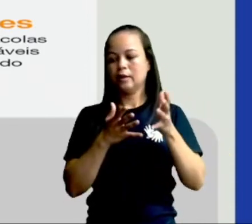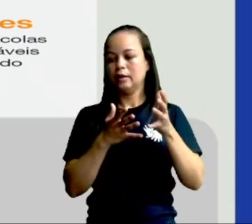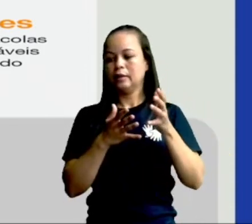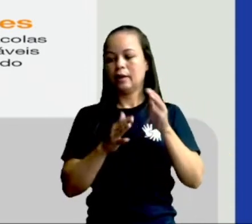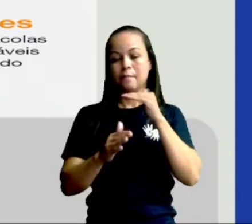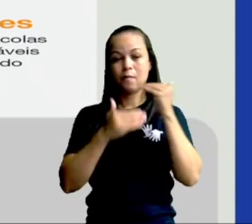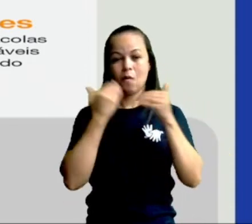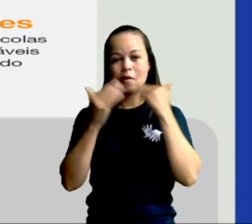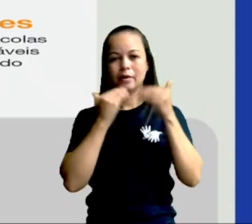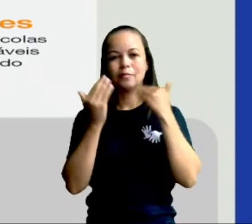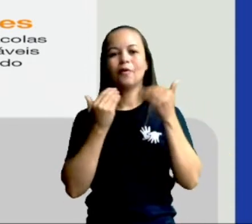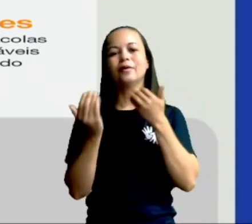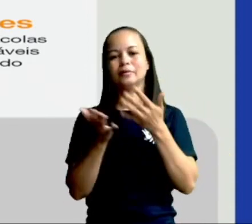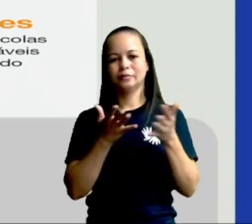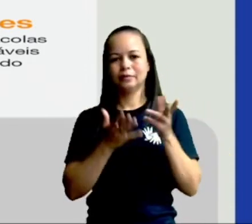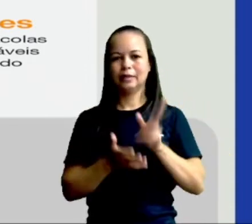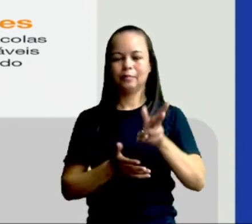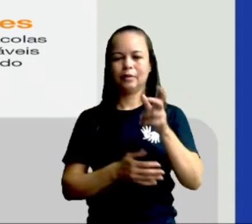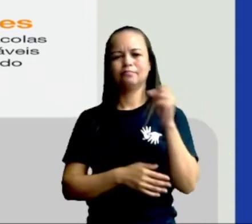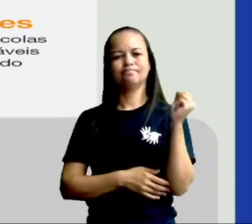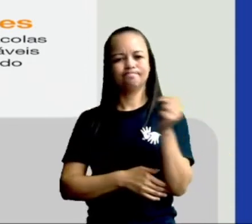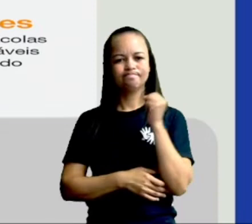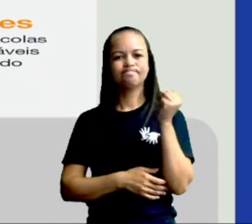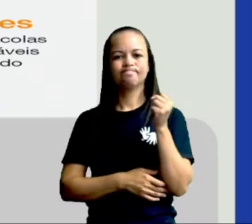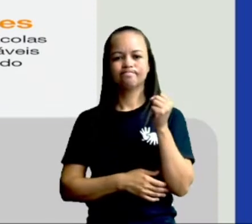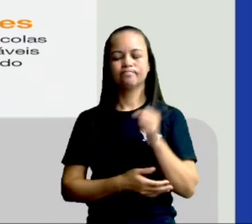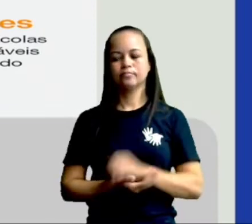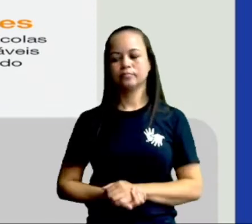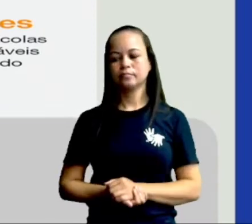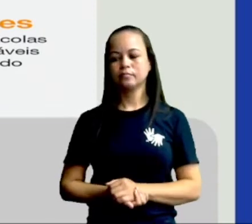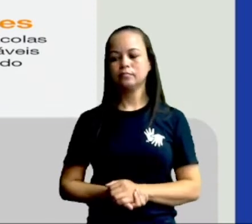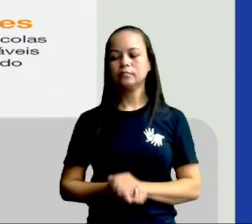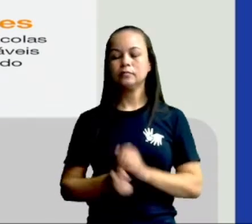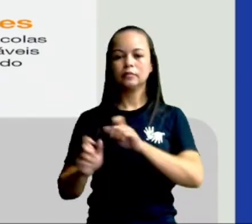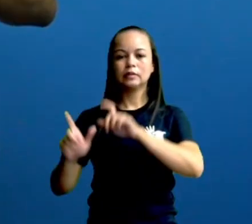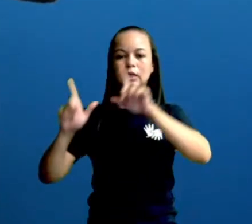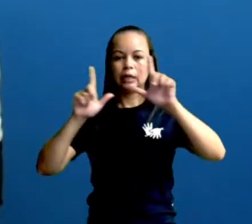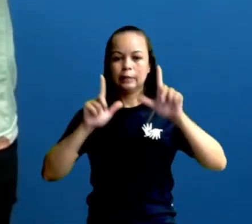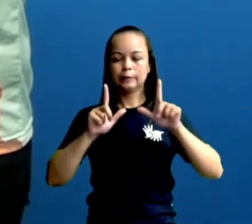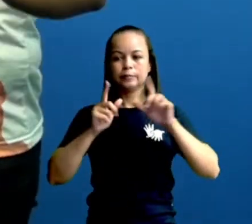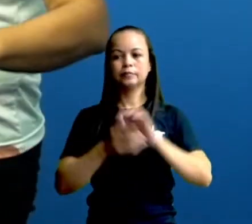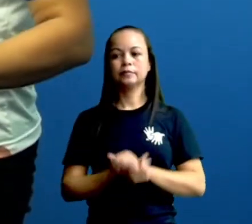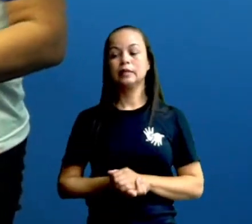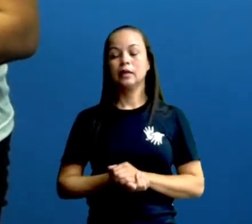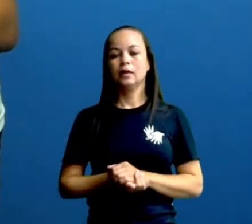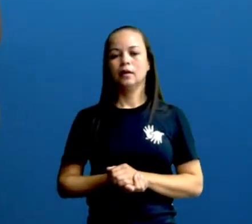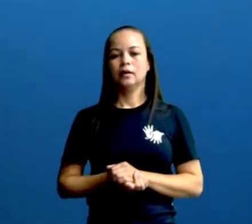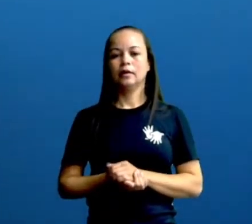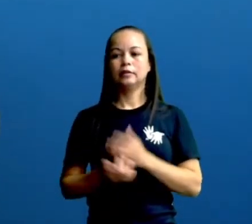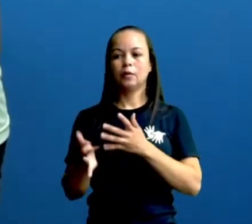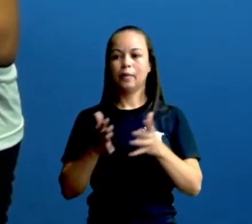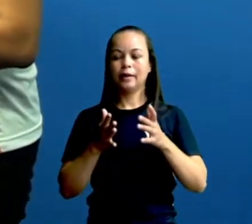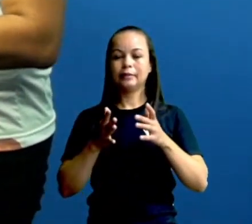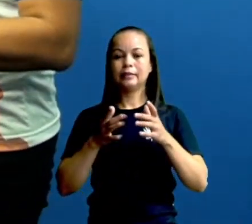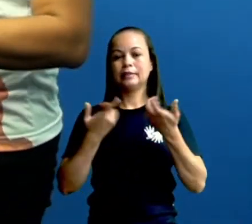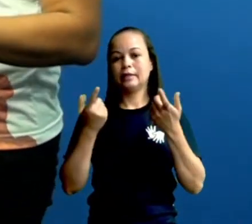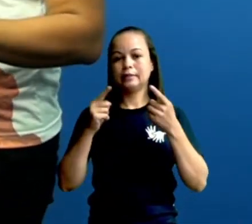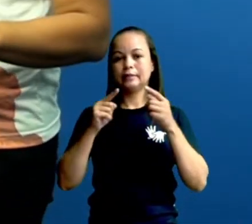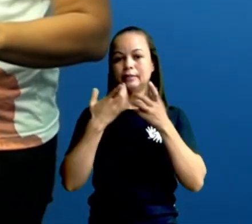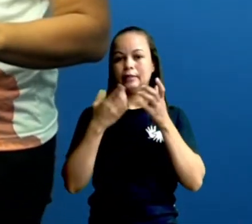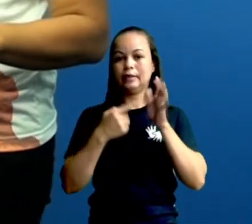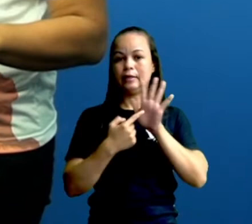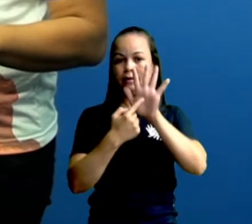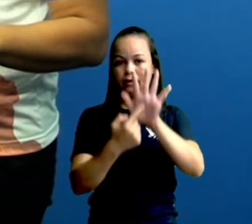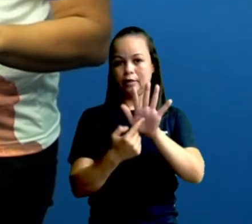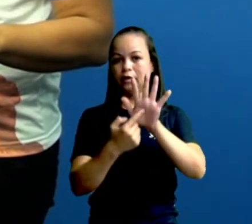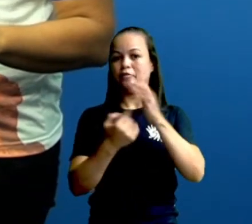gente. Gente, isso é muito grave. Mas, volta aqui comigo, produção. Então, a partir desse recorte aqui, eu queria mais uma vez chamar a